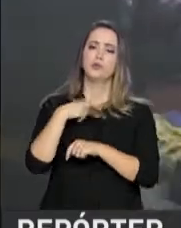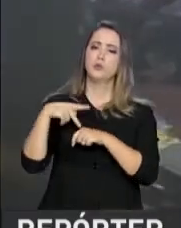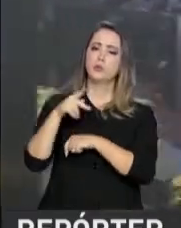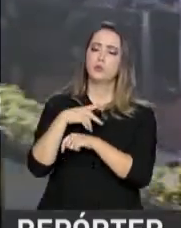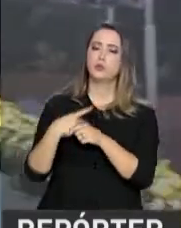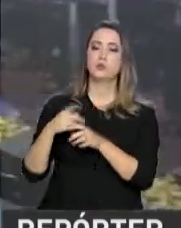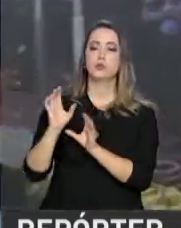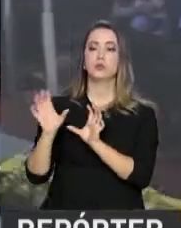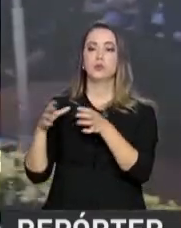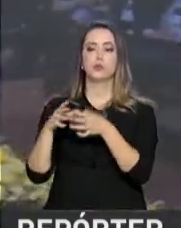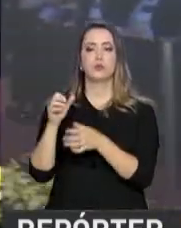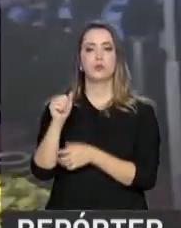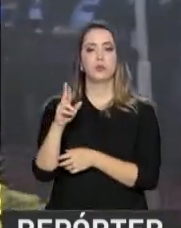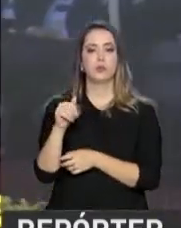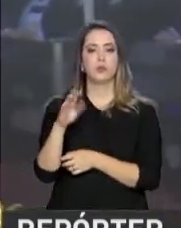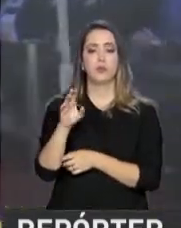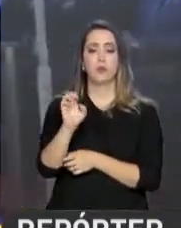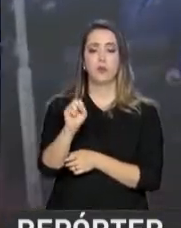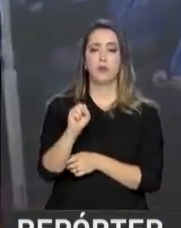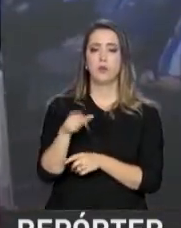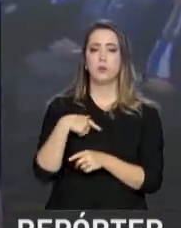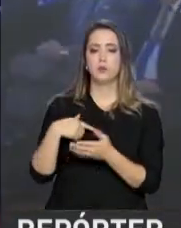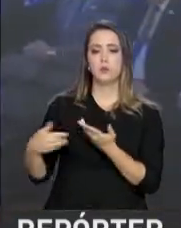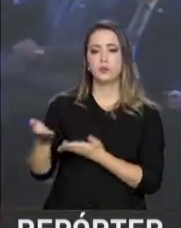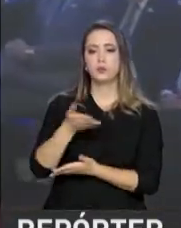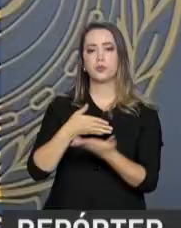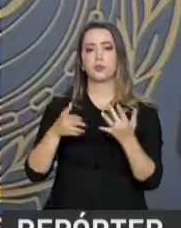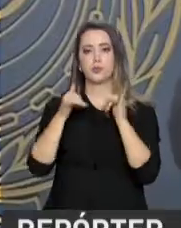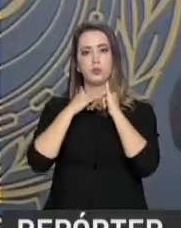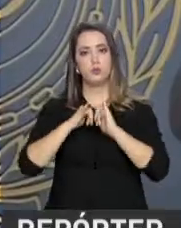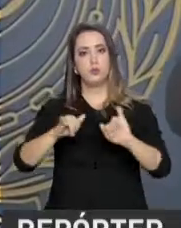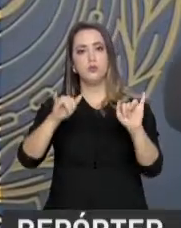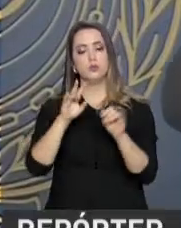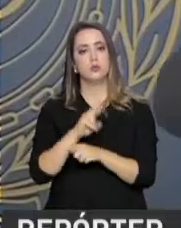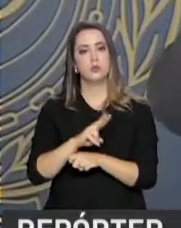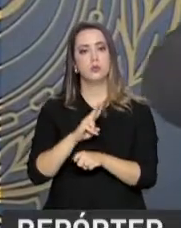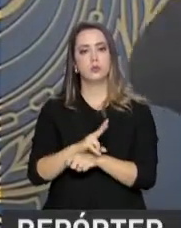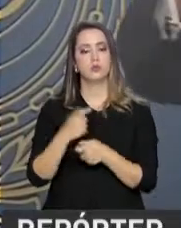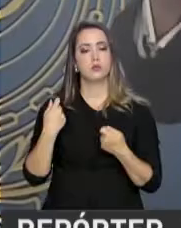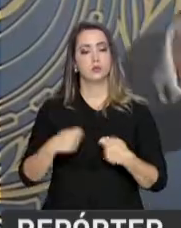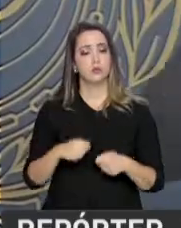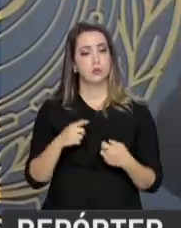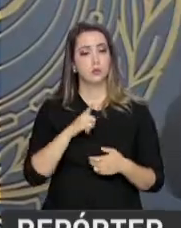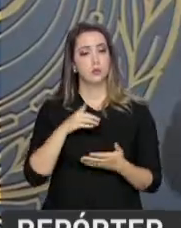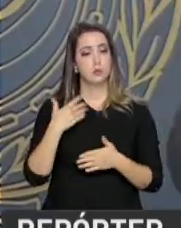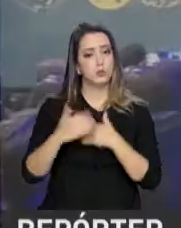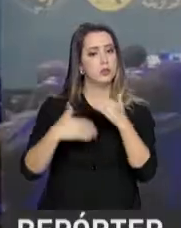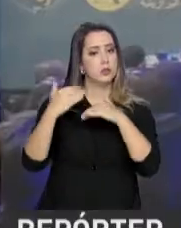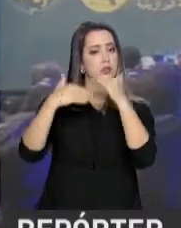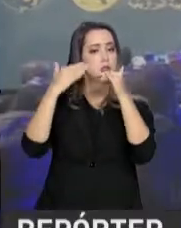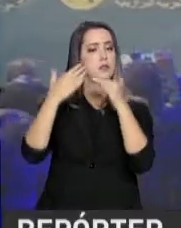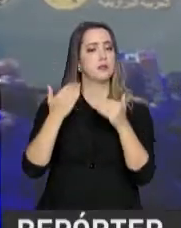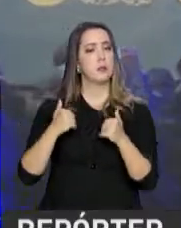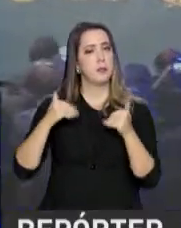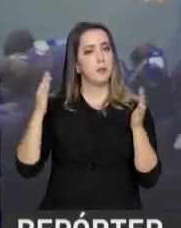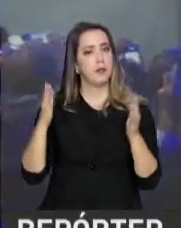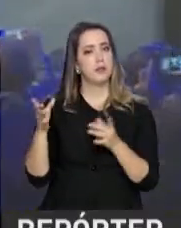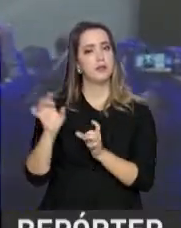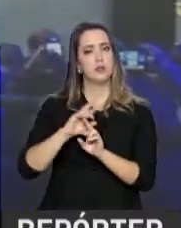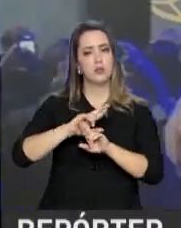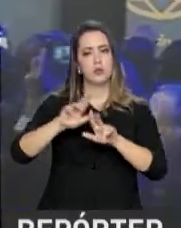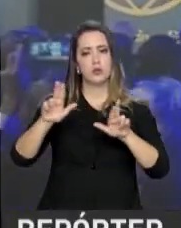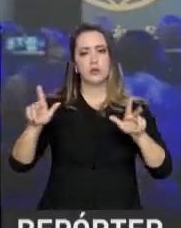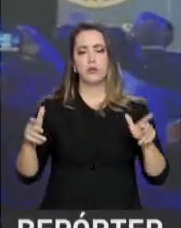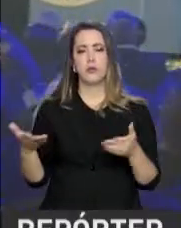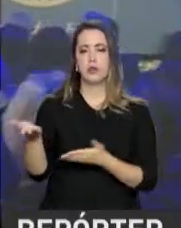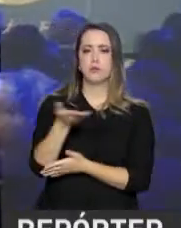ea cooperação em áreas como energia e defesa e destacou que ainda existe grande potencial para ampliar e diversificar o